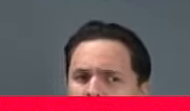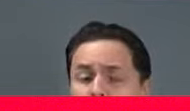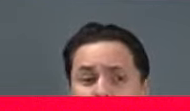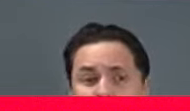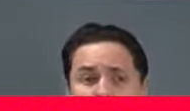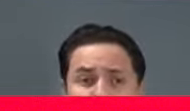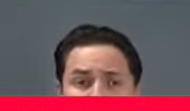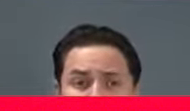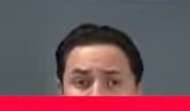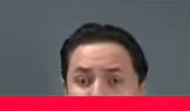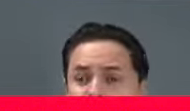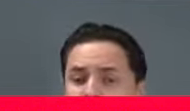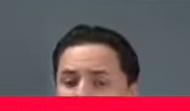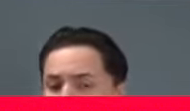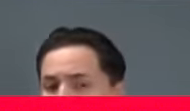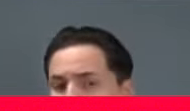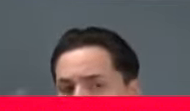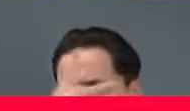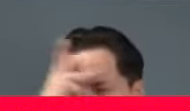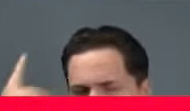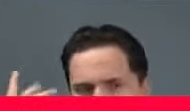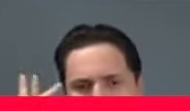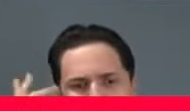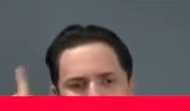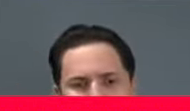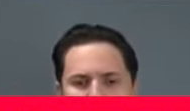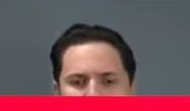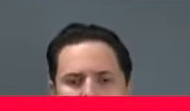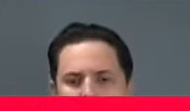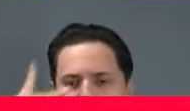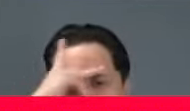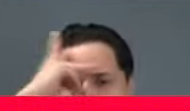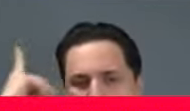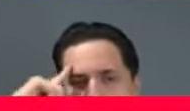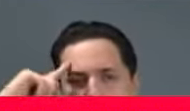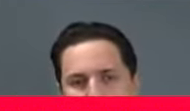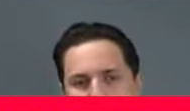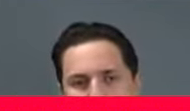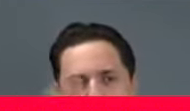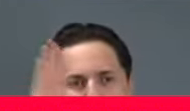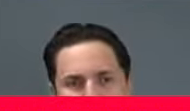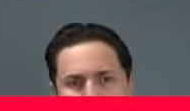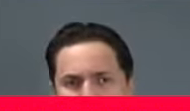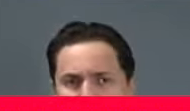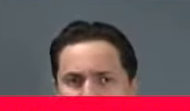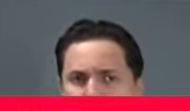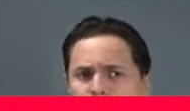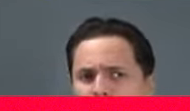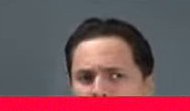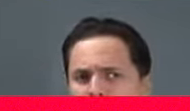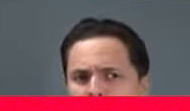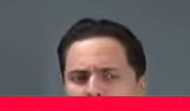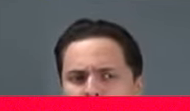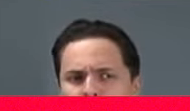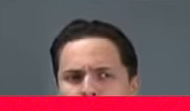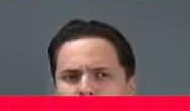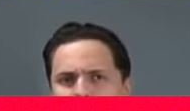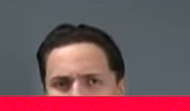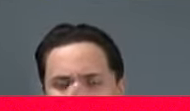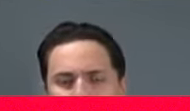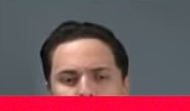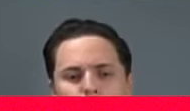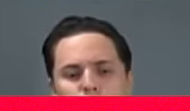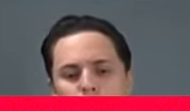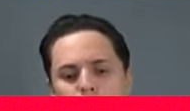algumas poucas pessoas que se acham As Donas do Brasil e que tomam decisões com a força de suas